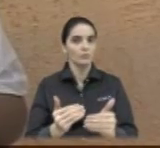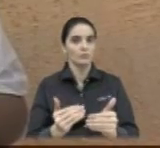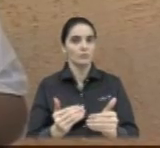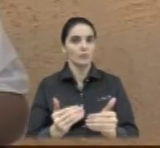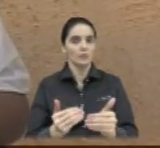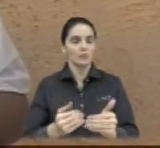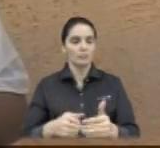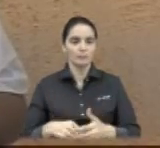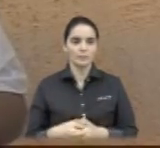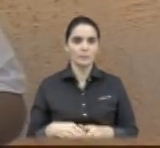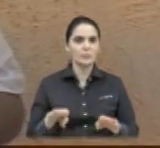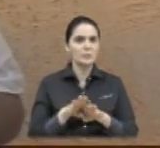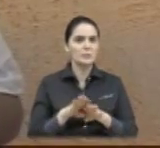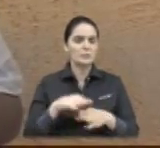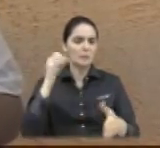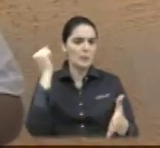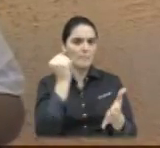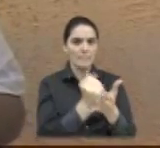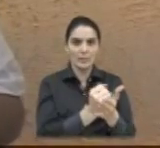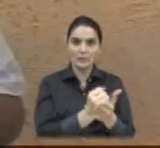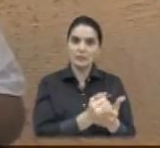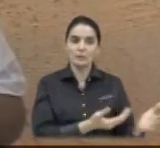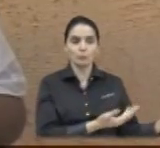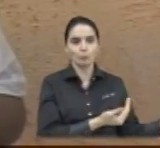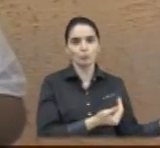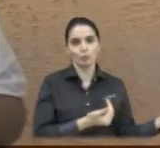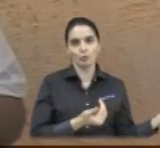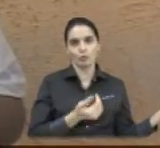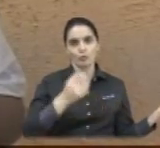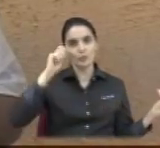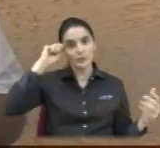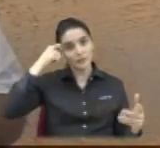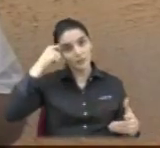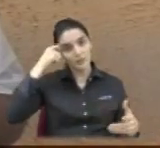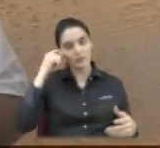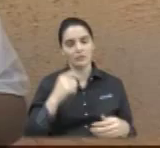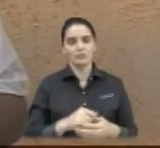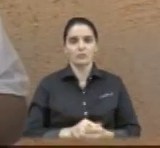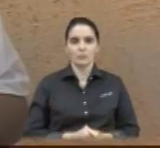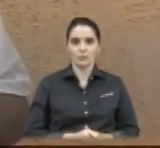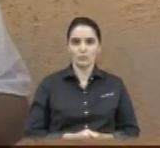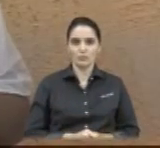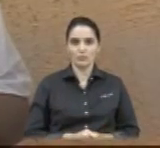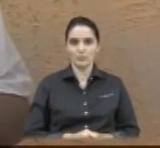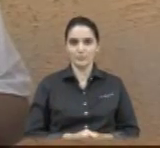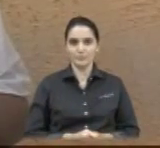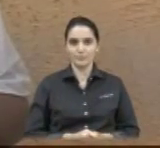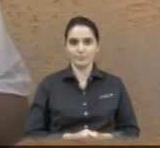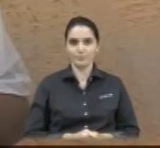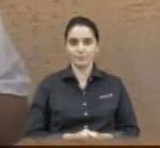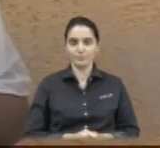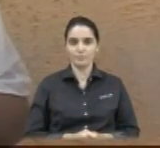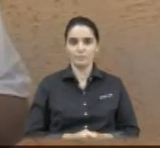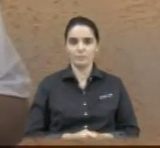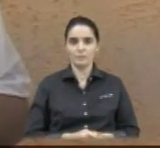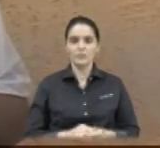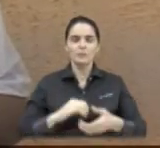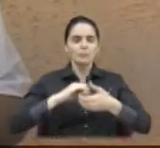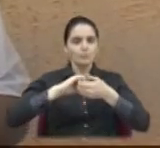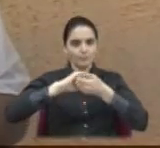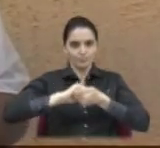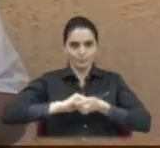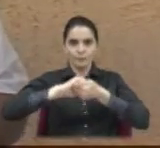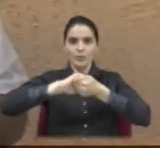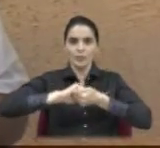periferia lutaremos em todo o estado para que este se mantenha resistentes e vivos andaremos de braços dados com a luta